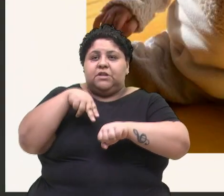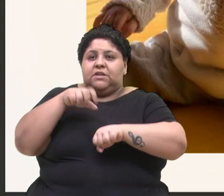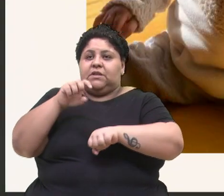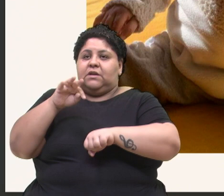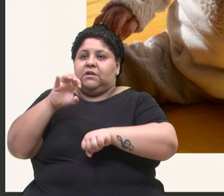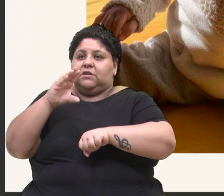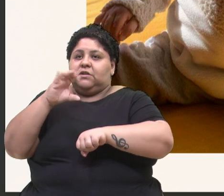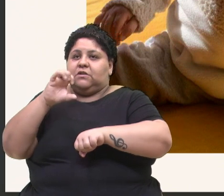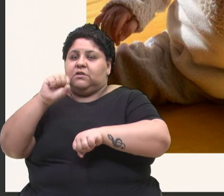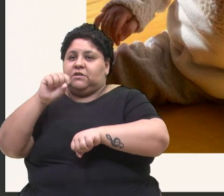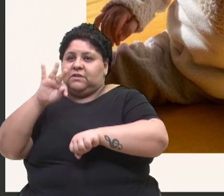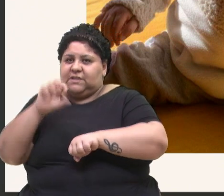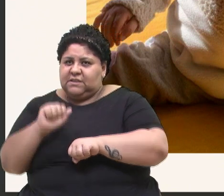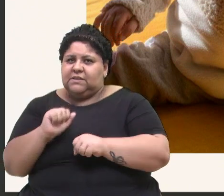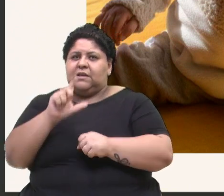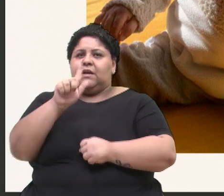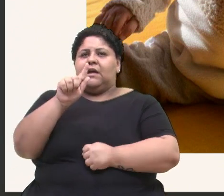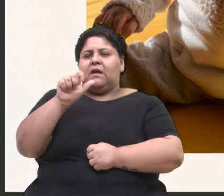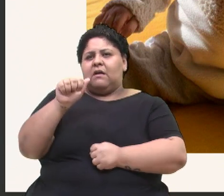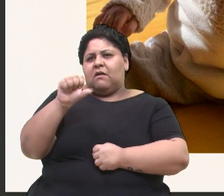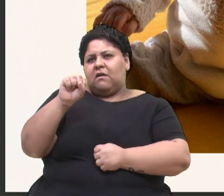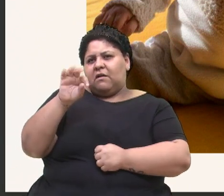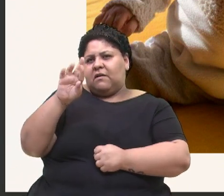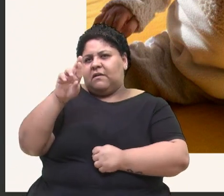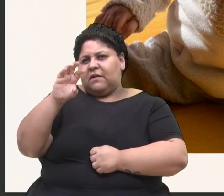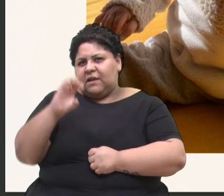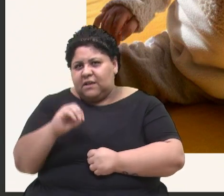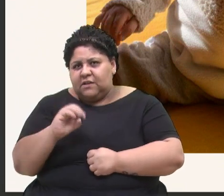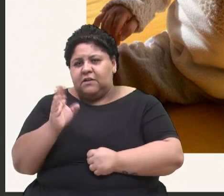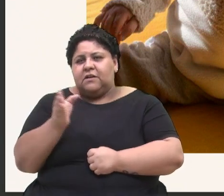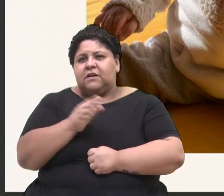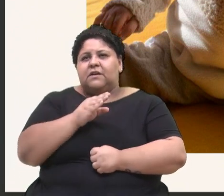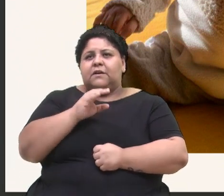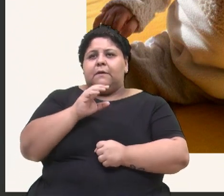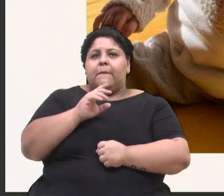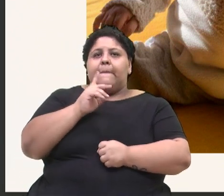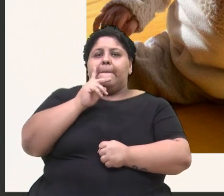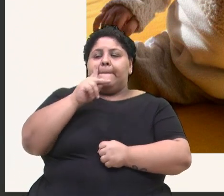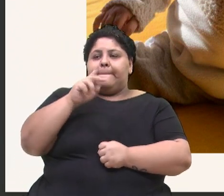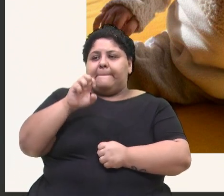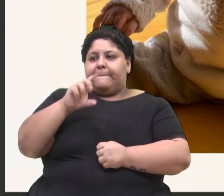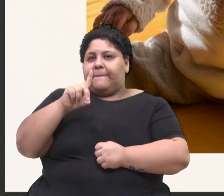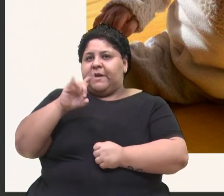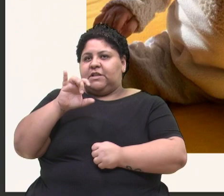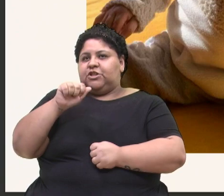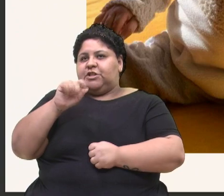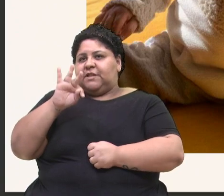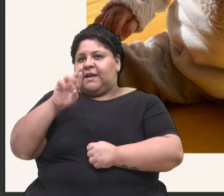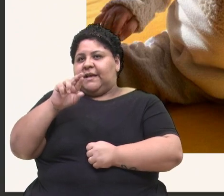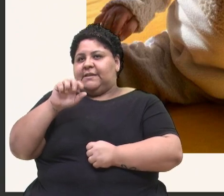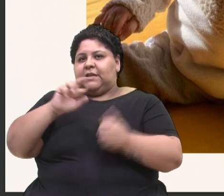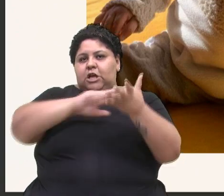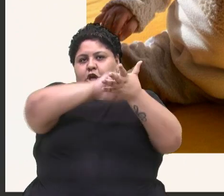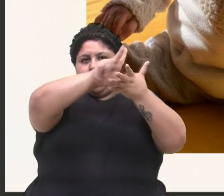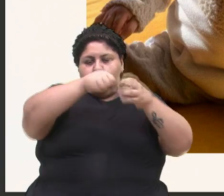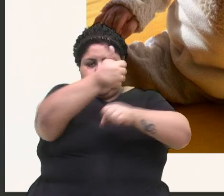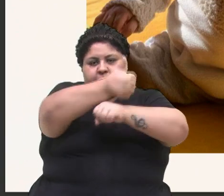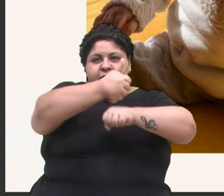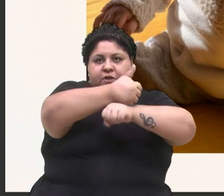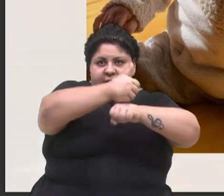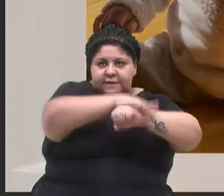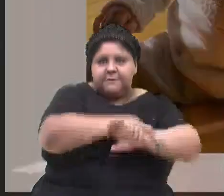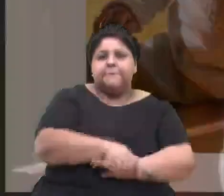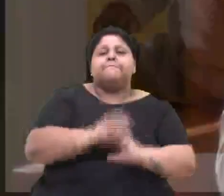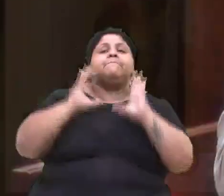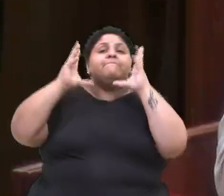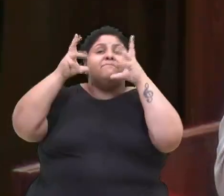com neurologista, com infectologista e pediatra. E colegas vereadores e colegas vereadoras, tudo